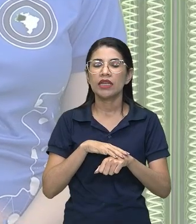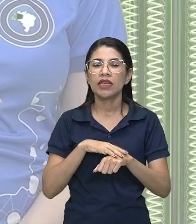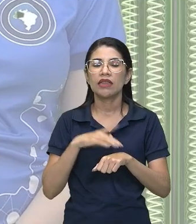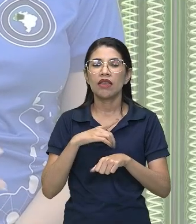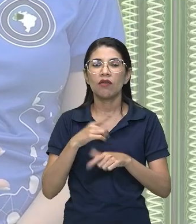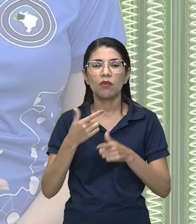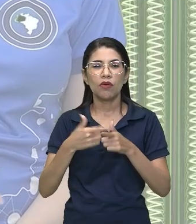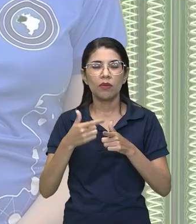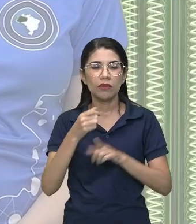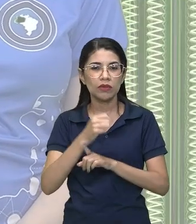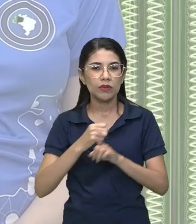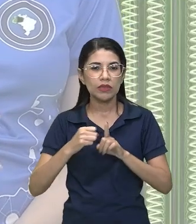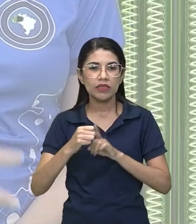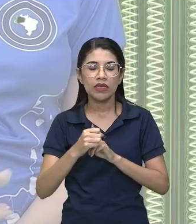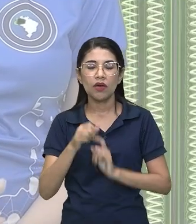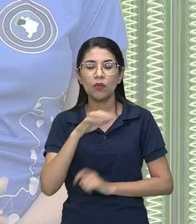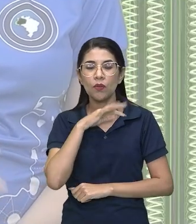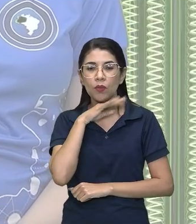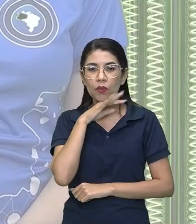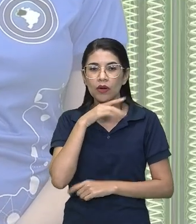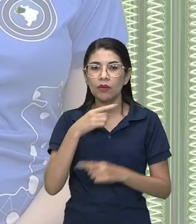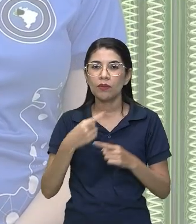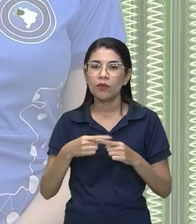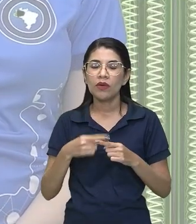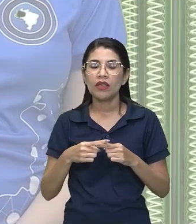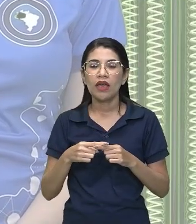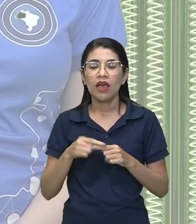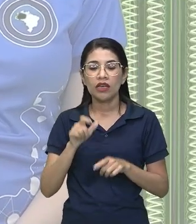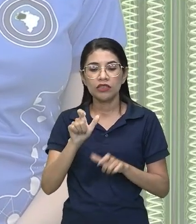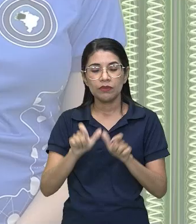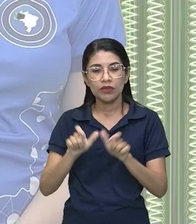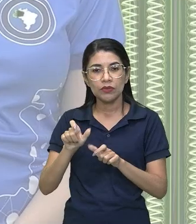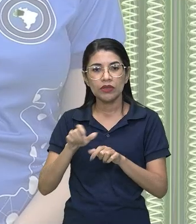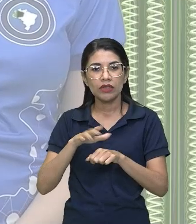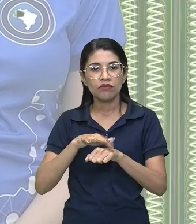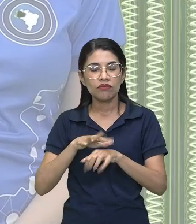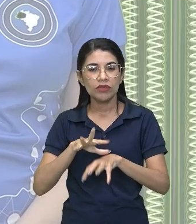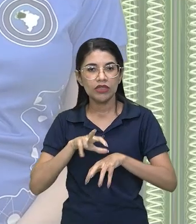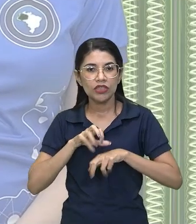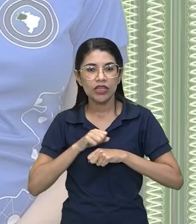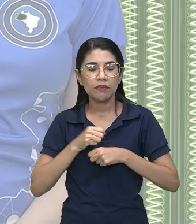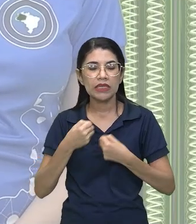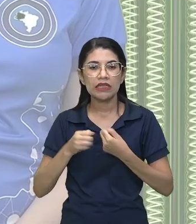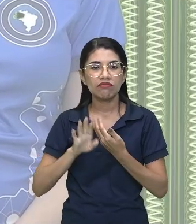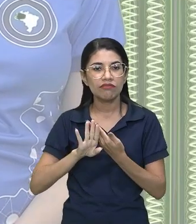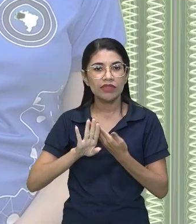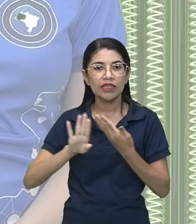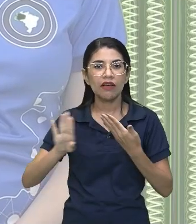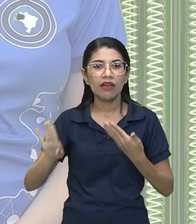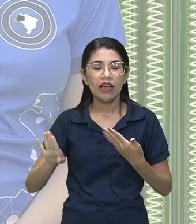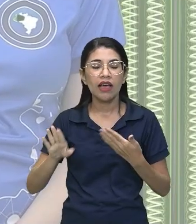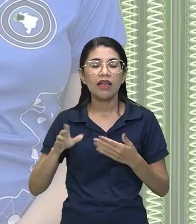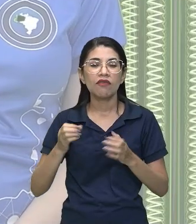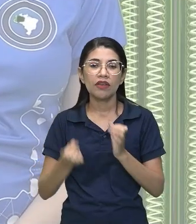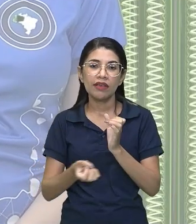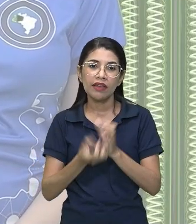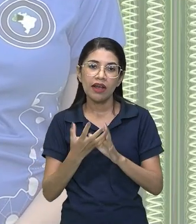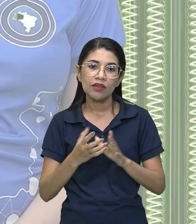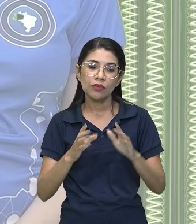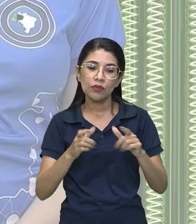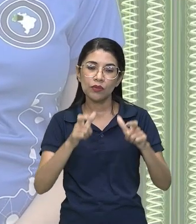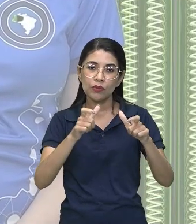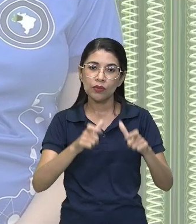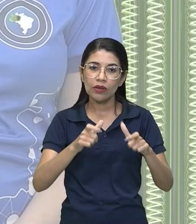social ruim, porque essas pessoas eram afastadas, nós tivemos aqui um leprosário, que